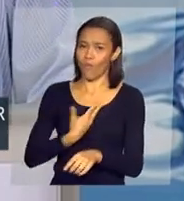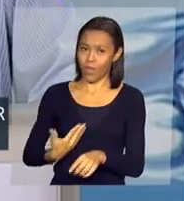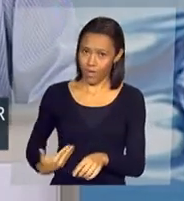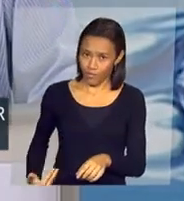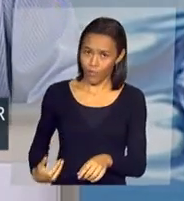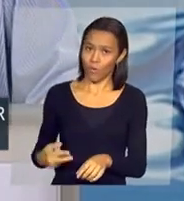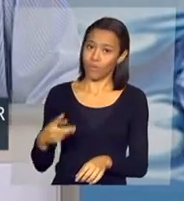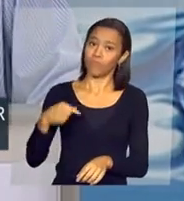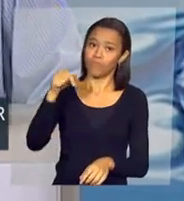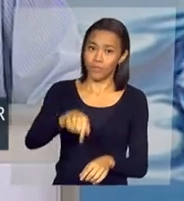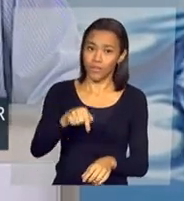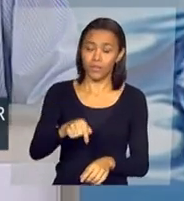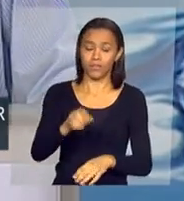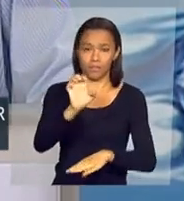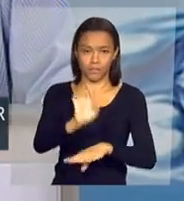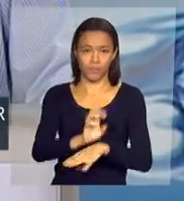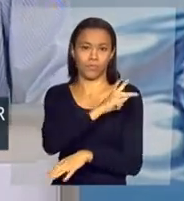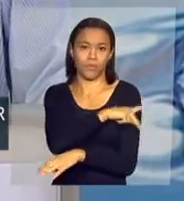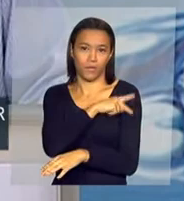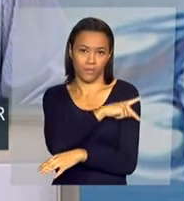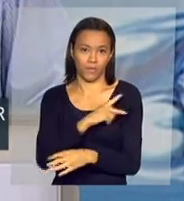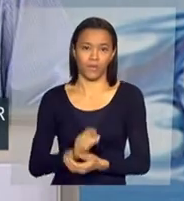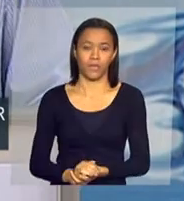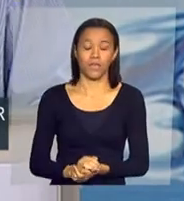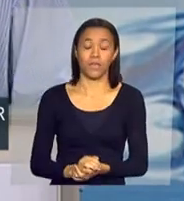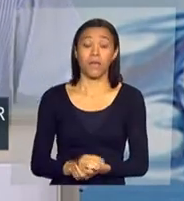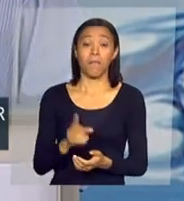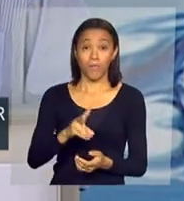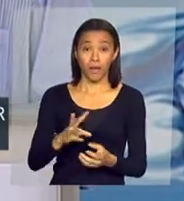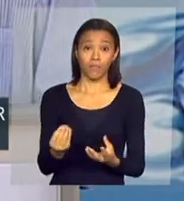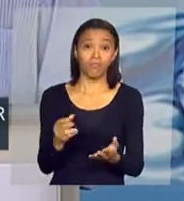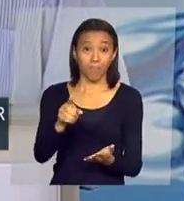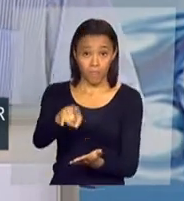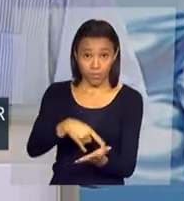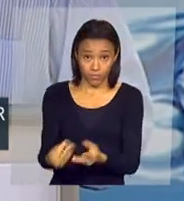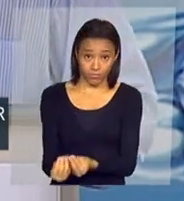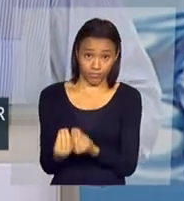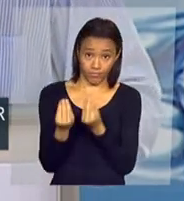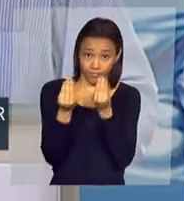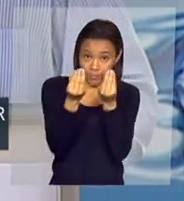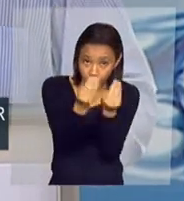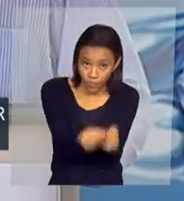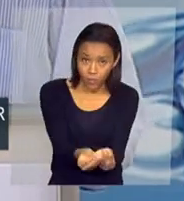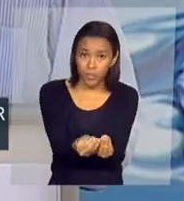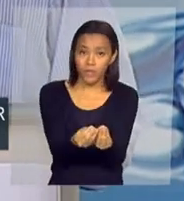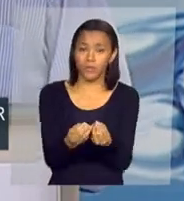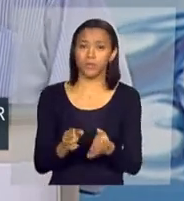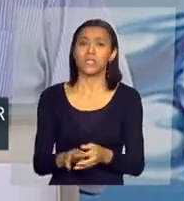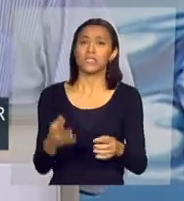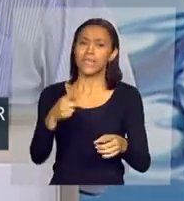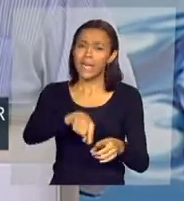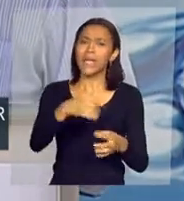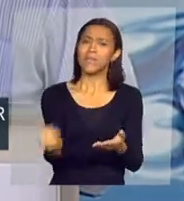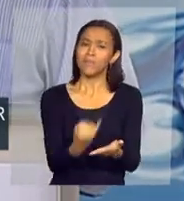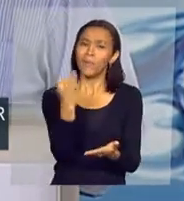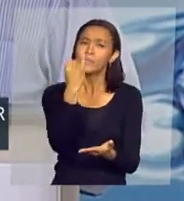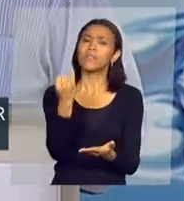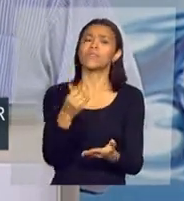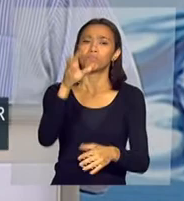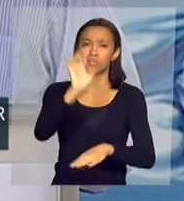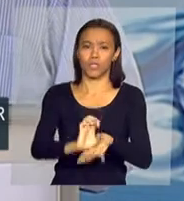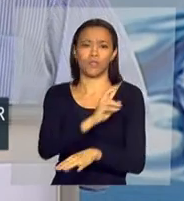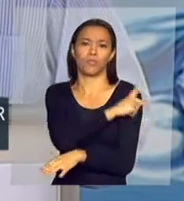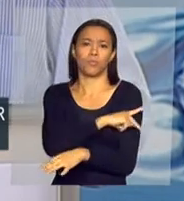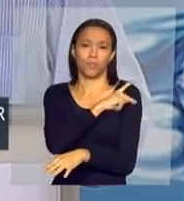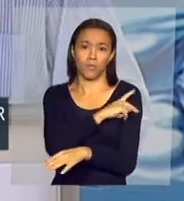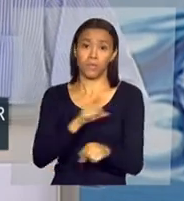nosso governador Wilson Martins, para lhe encaminhar essa solicitação de extrema importância para o Piauí e